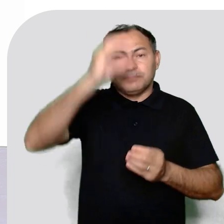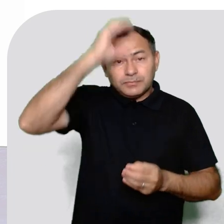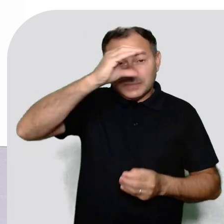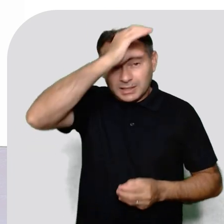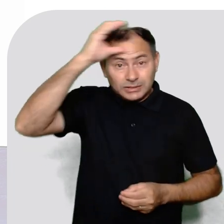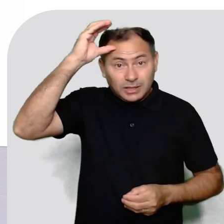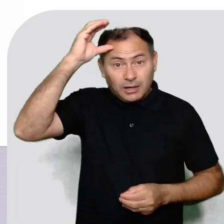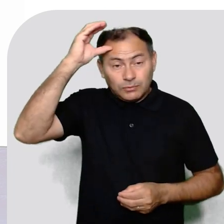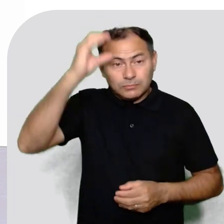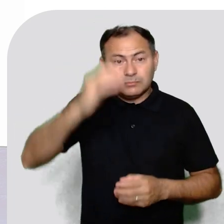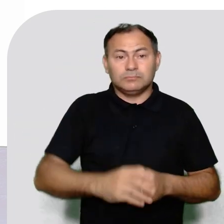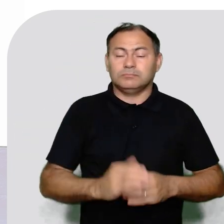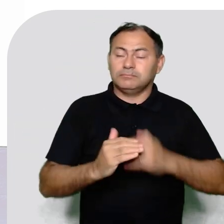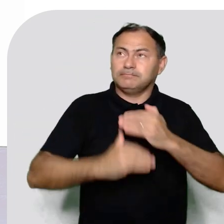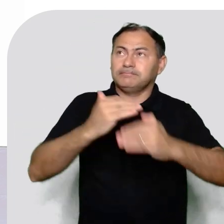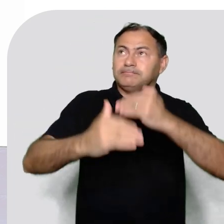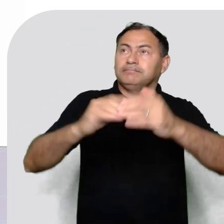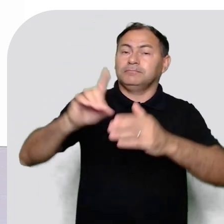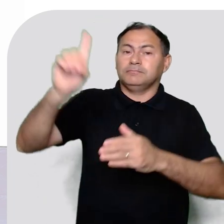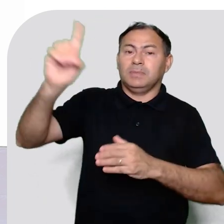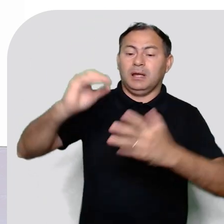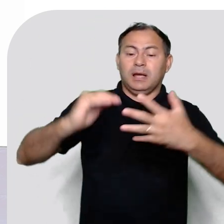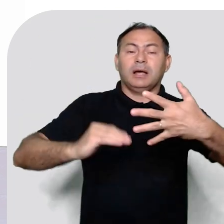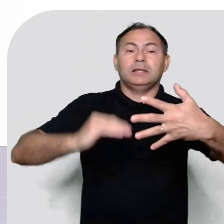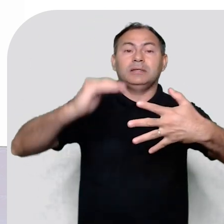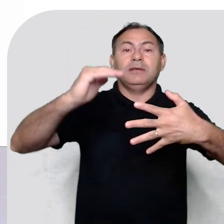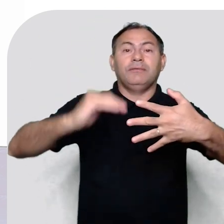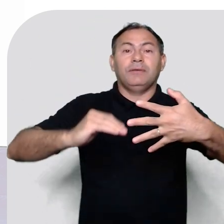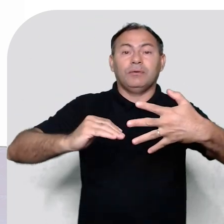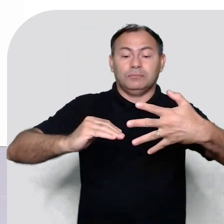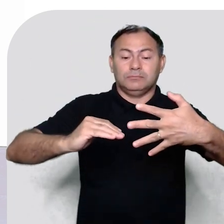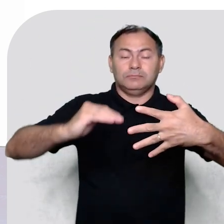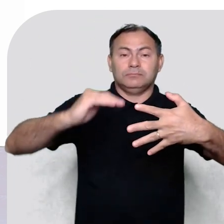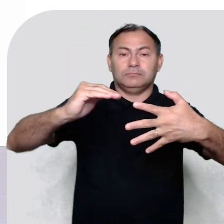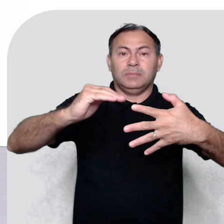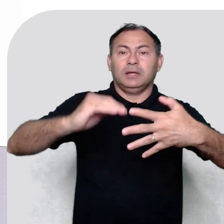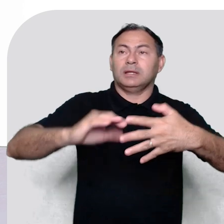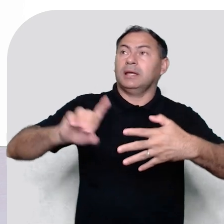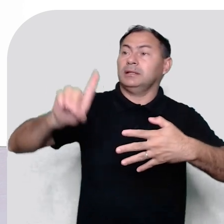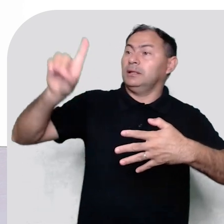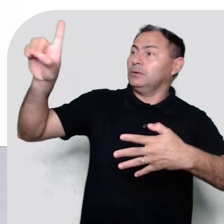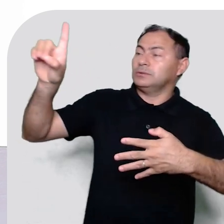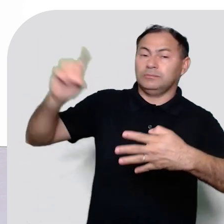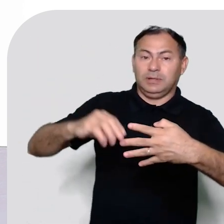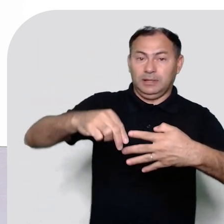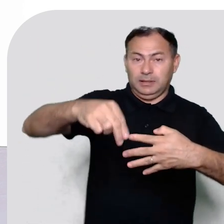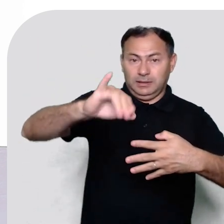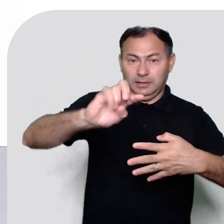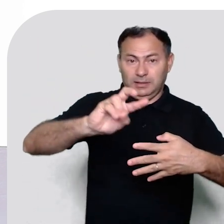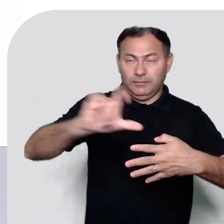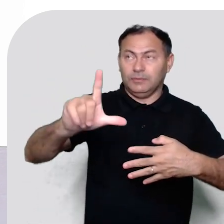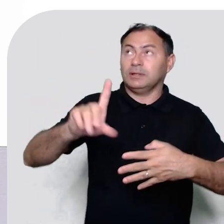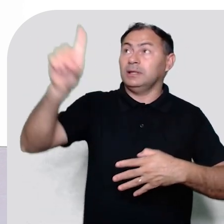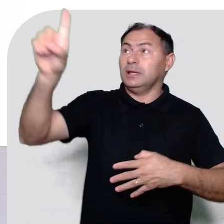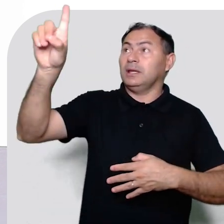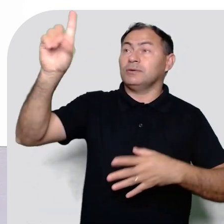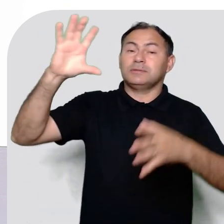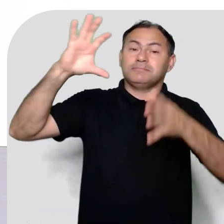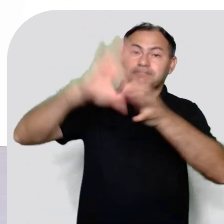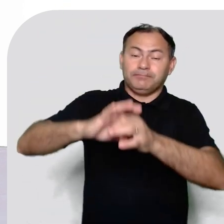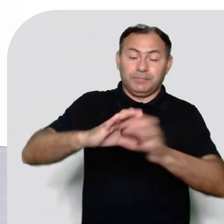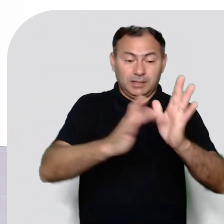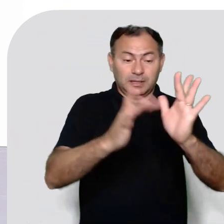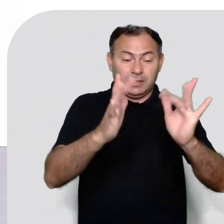cristãos na transcendência a nível Deus, né? Deus é a nossa